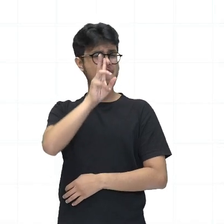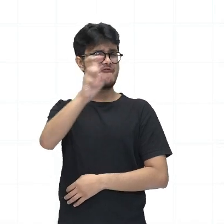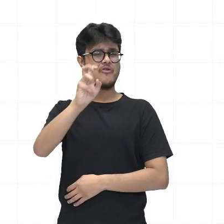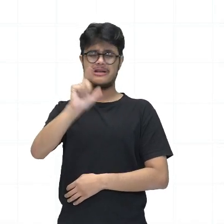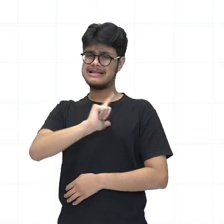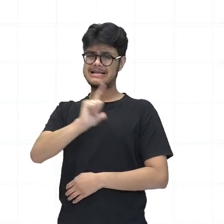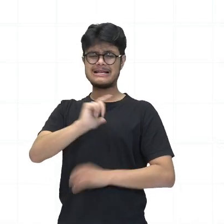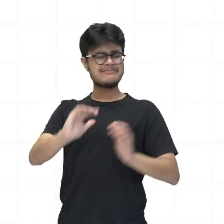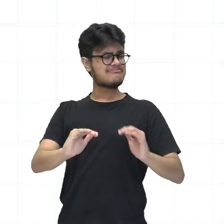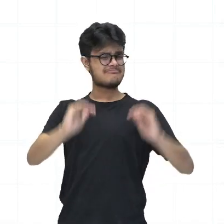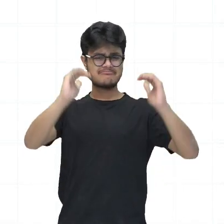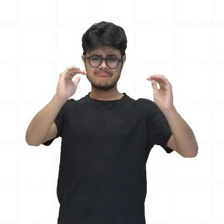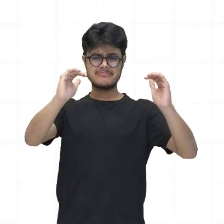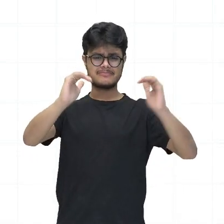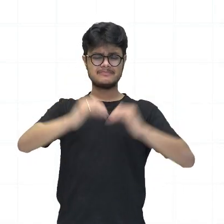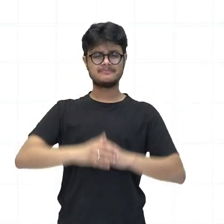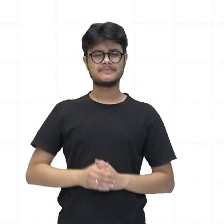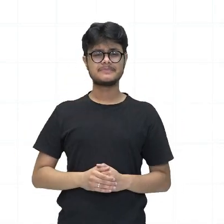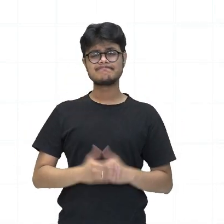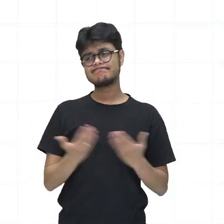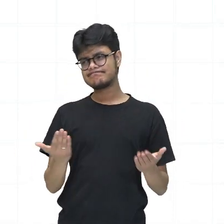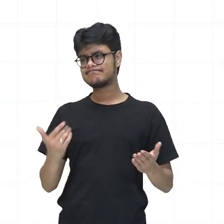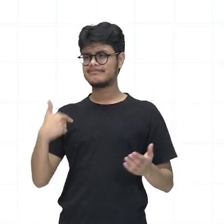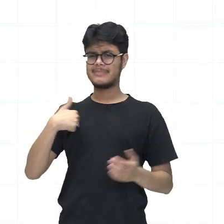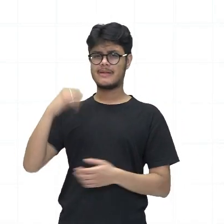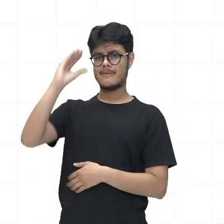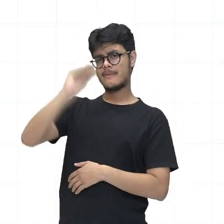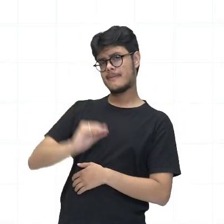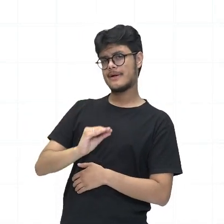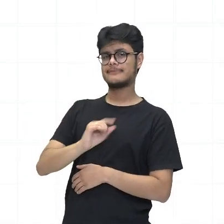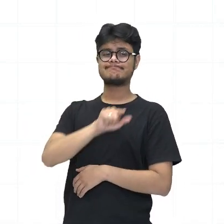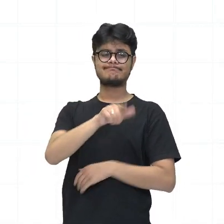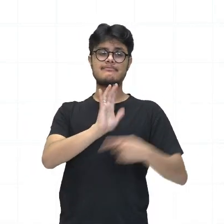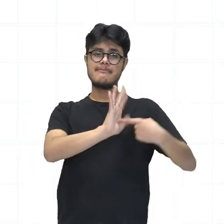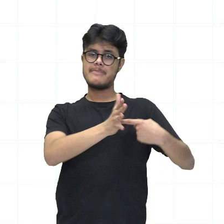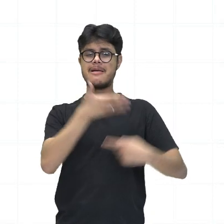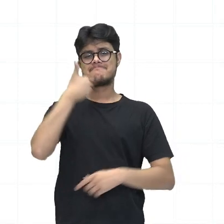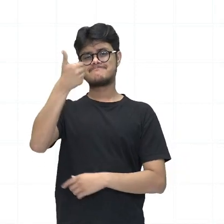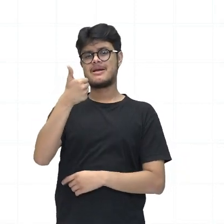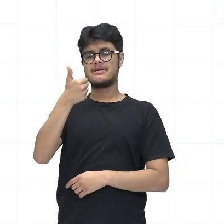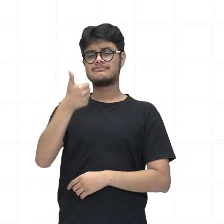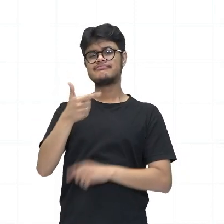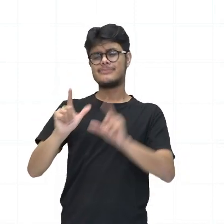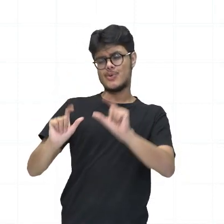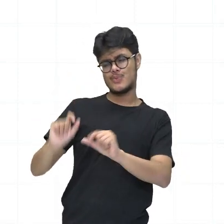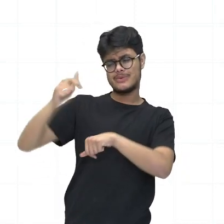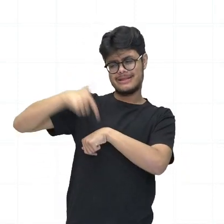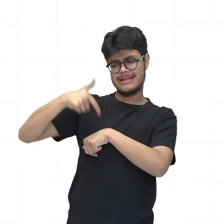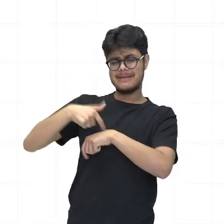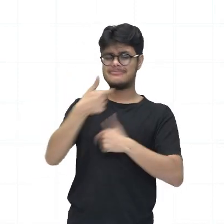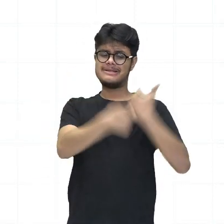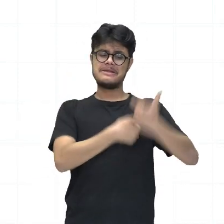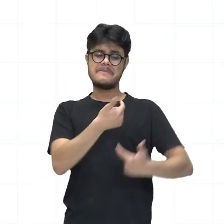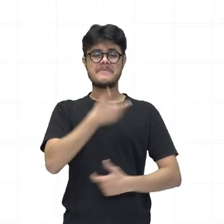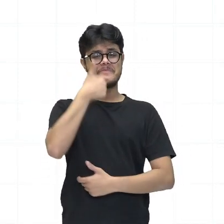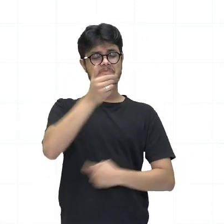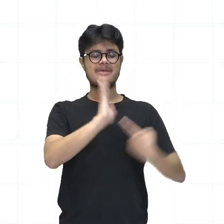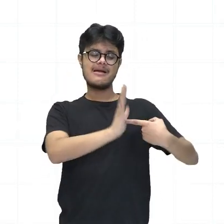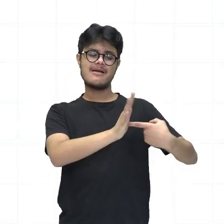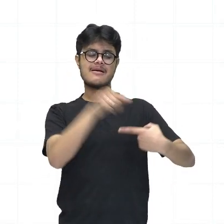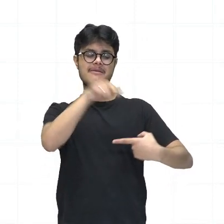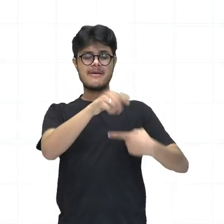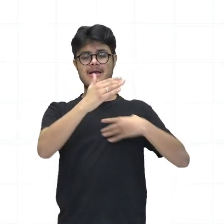fazem por nós, certo? Então, essas ações reduzem o tempo e o esforço necessário para